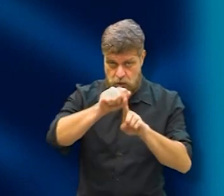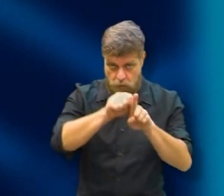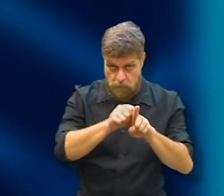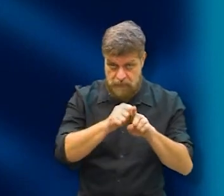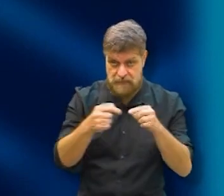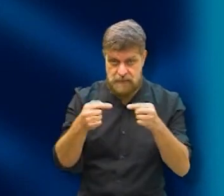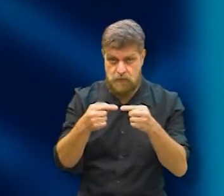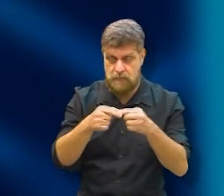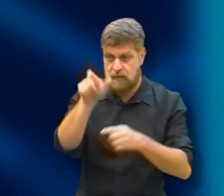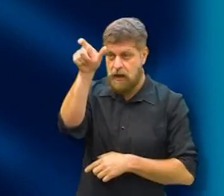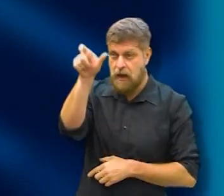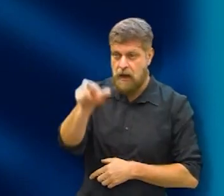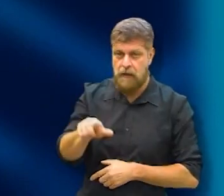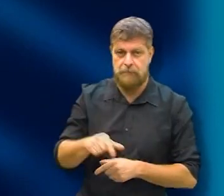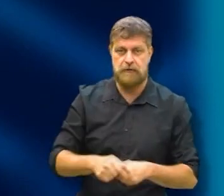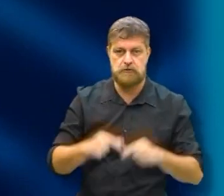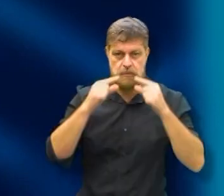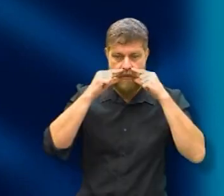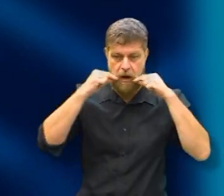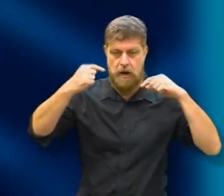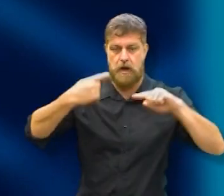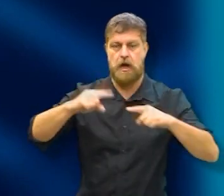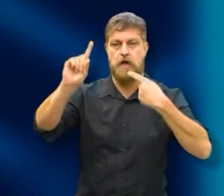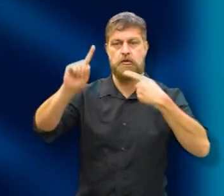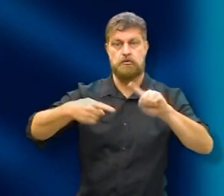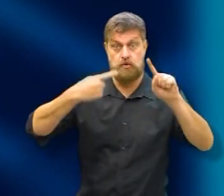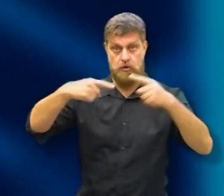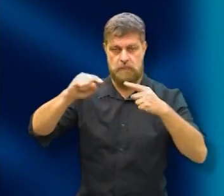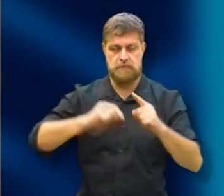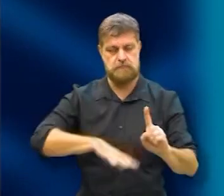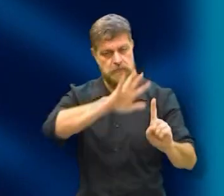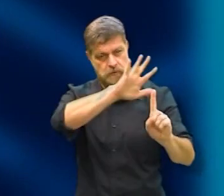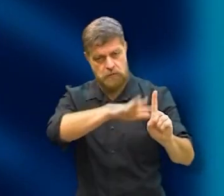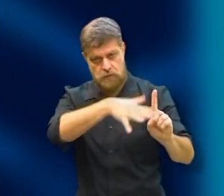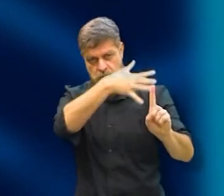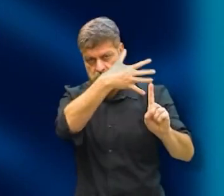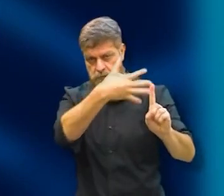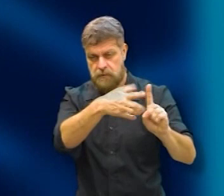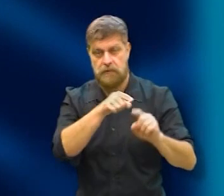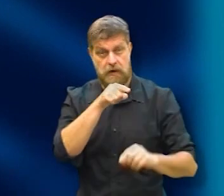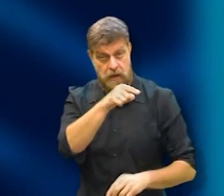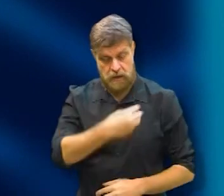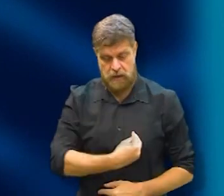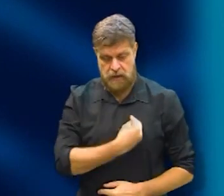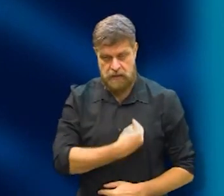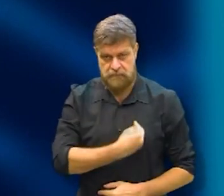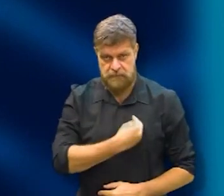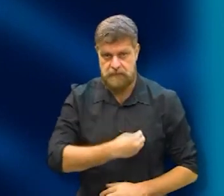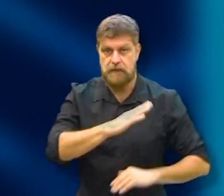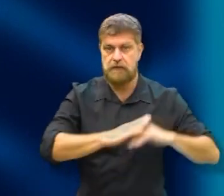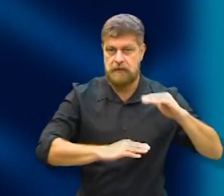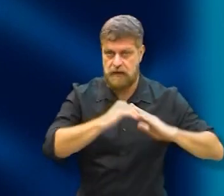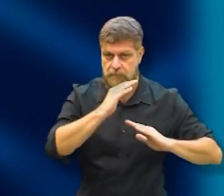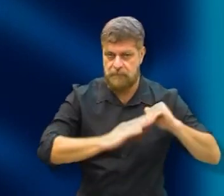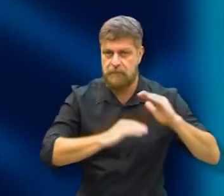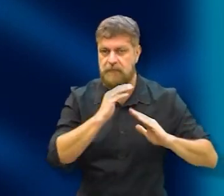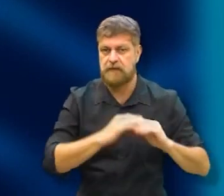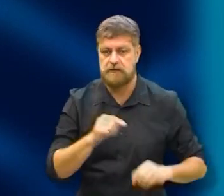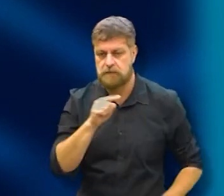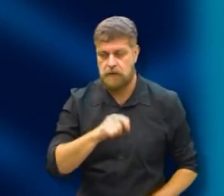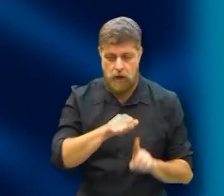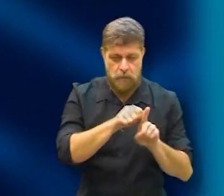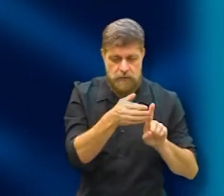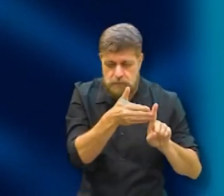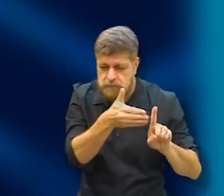Começa hoje o mês Carlos Gomes, uma linda homenagem que tem como finalidade comemorar em grande estilo a vida e a obra do compositor.